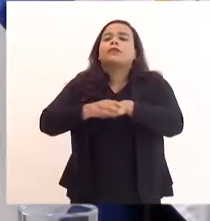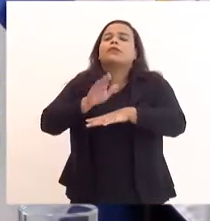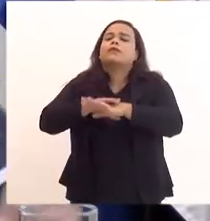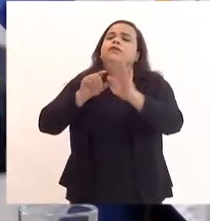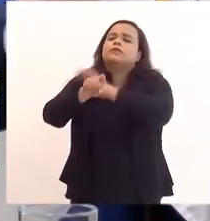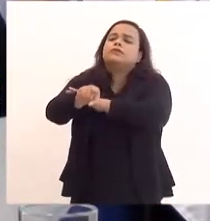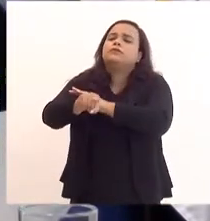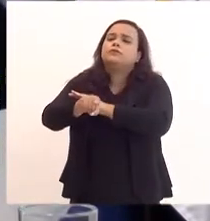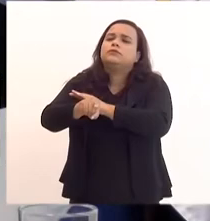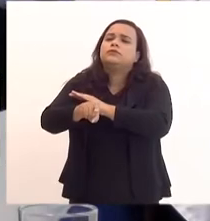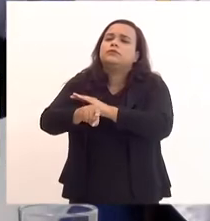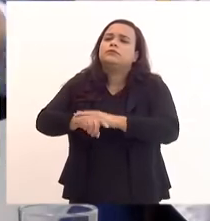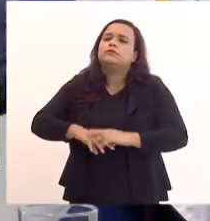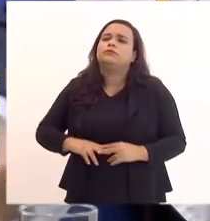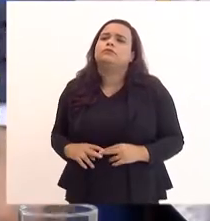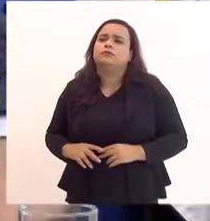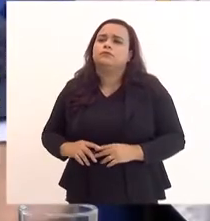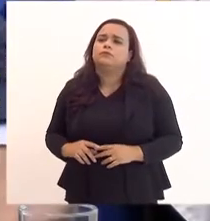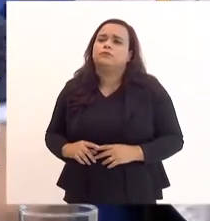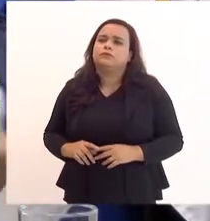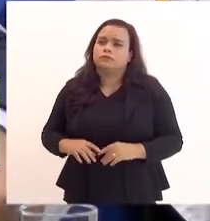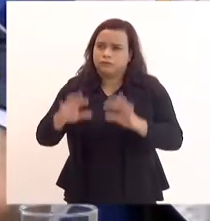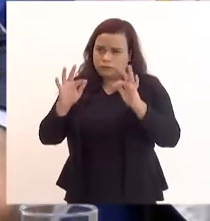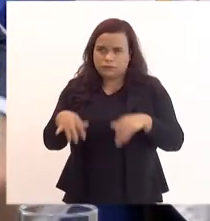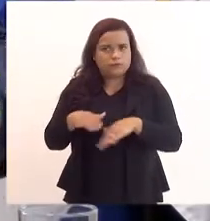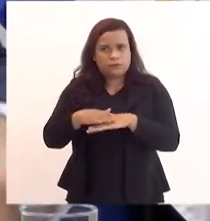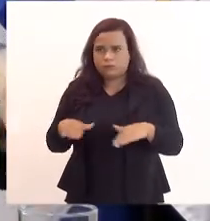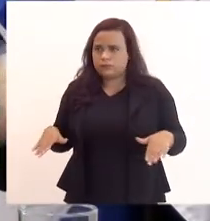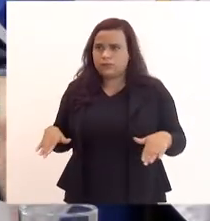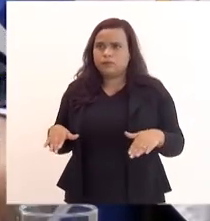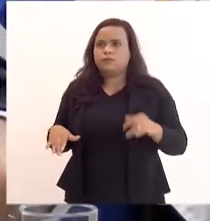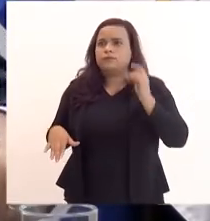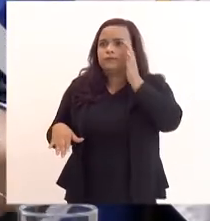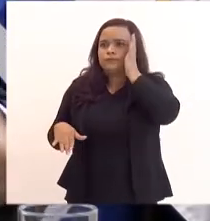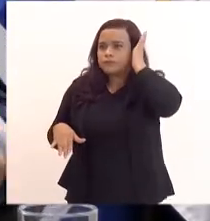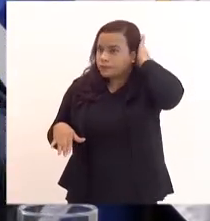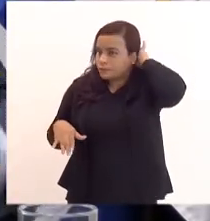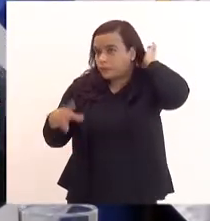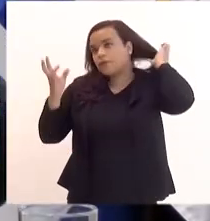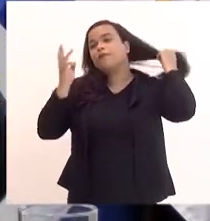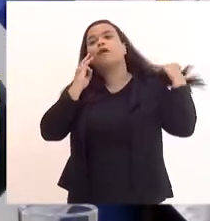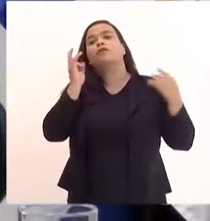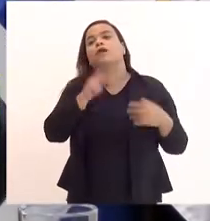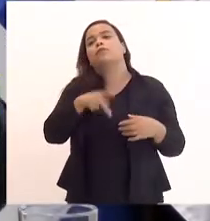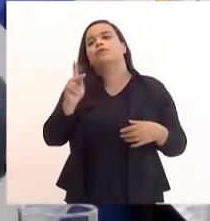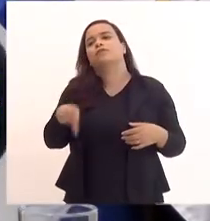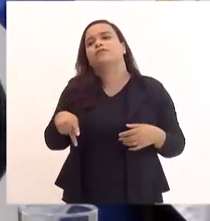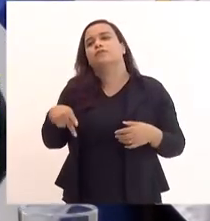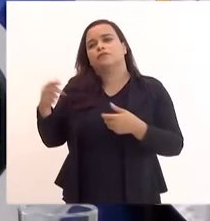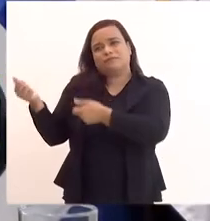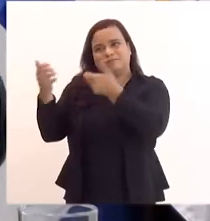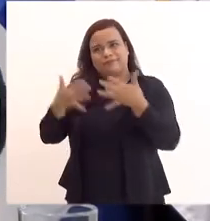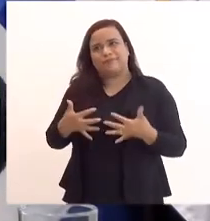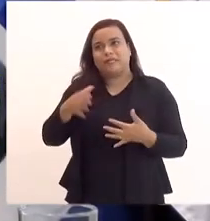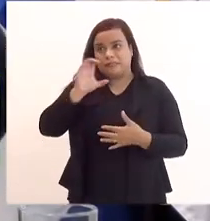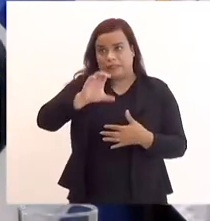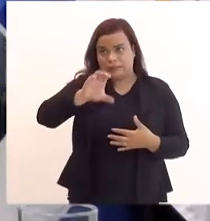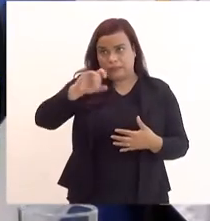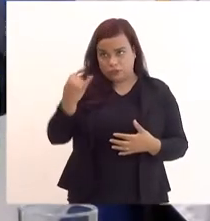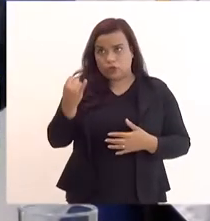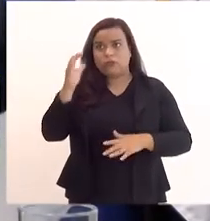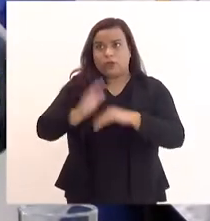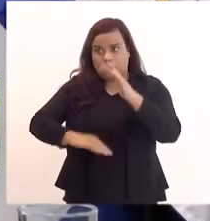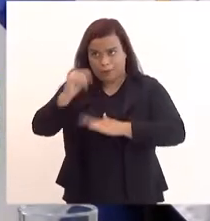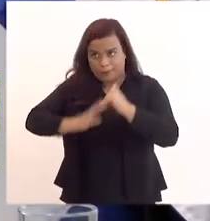Aí eu pergunto, e aí eu termino a minha fala, deputado Valdeque, Vossa Excelência é o nosso professor. A CCJ tem competência